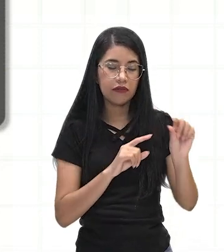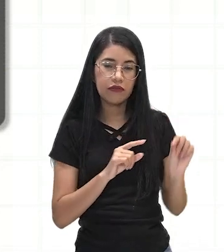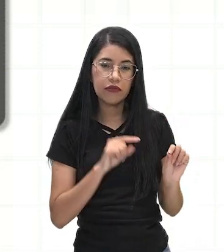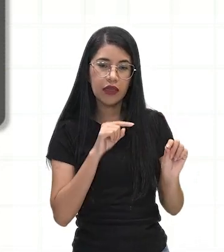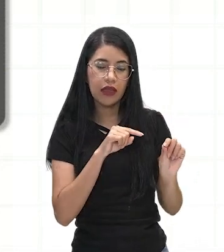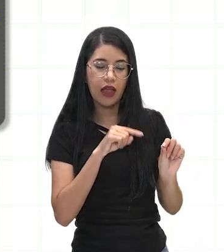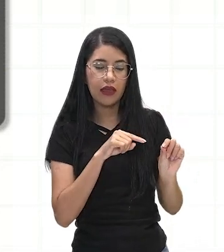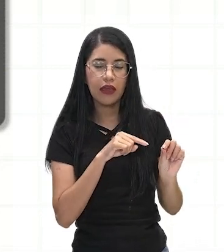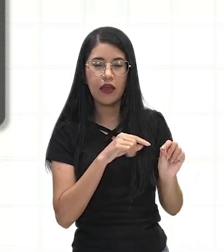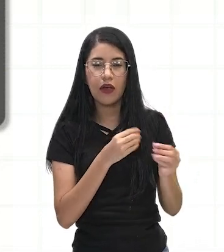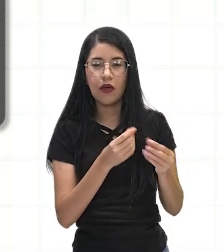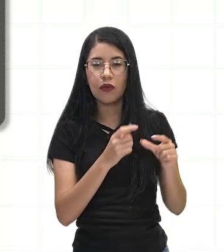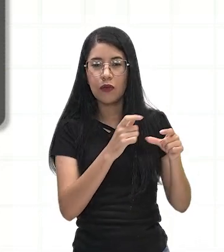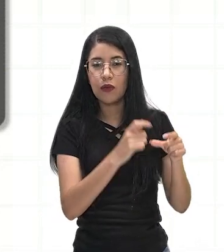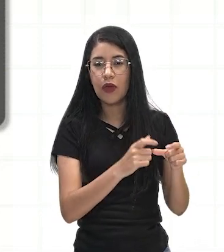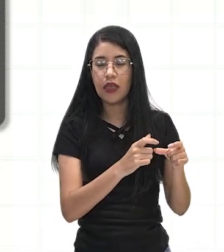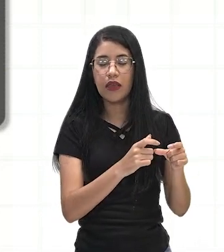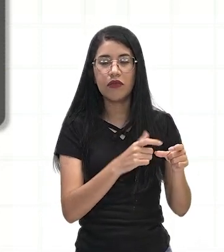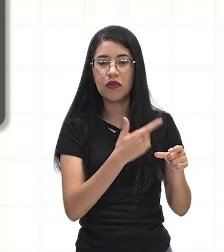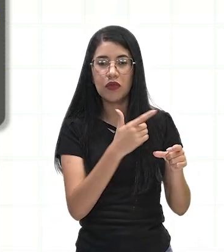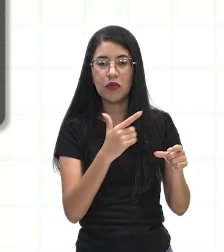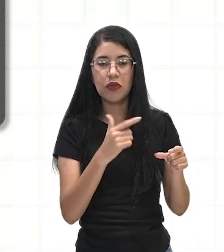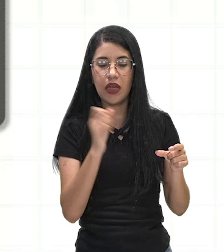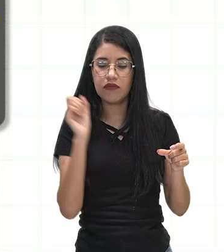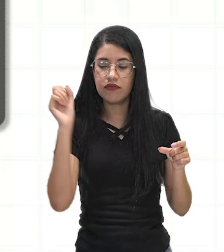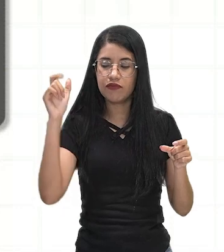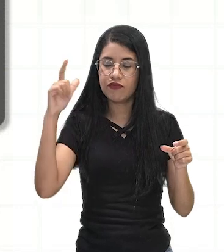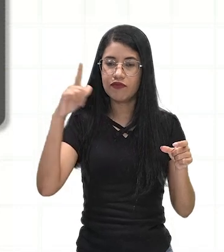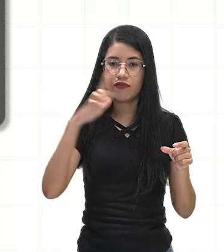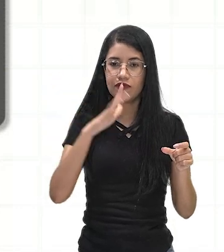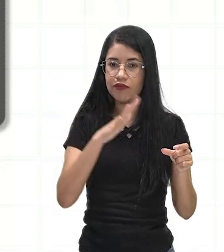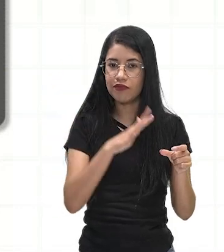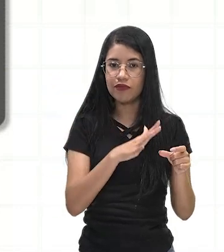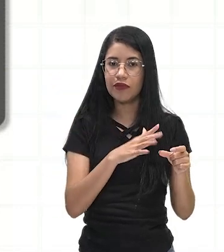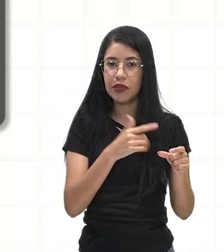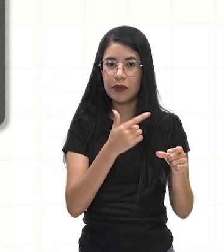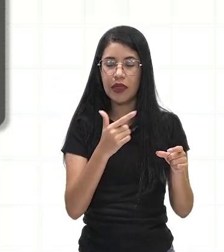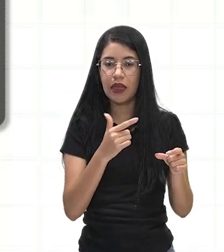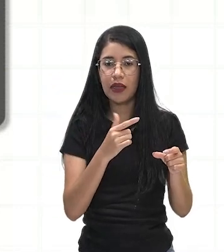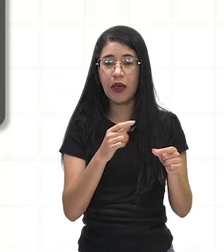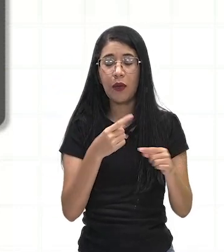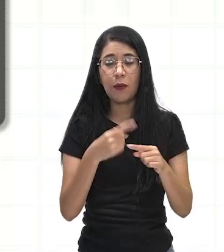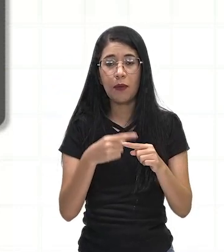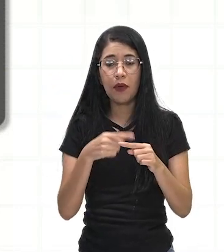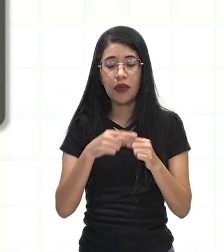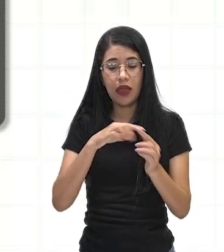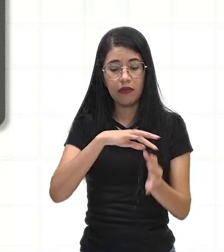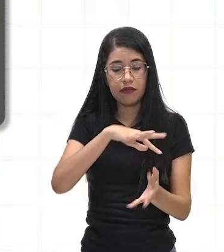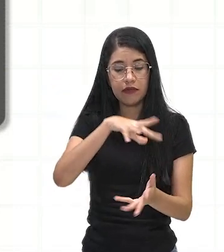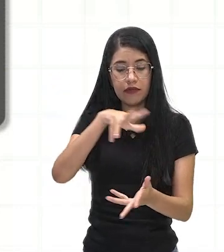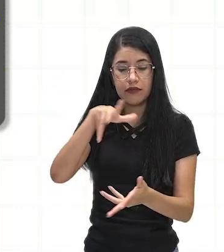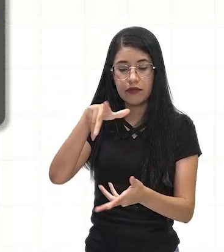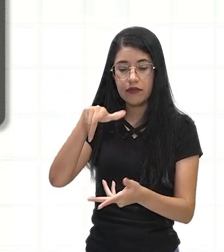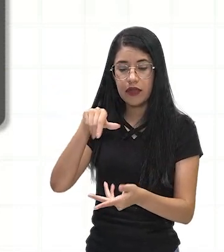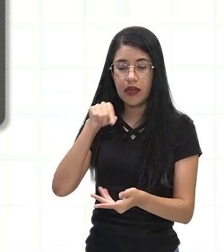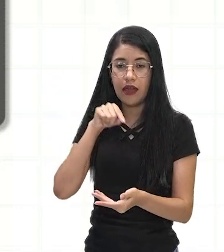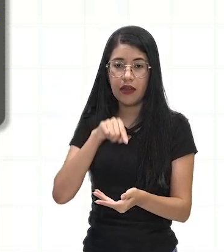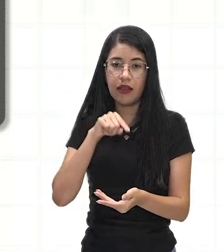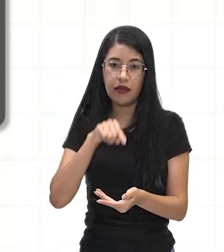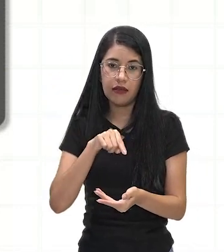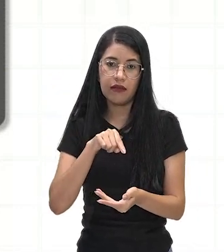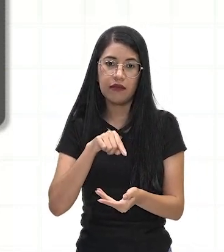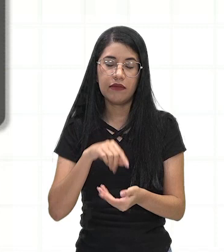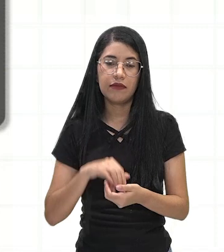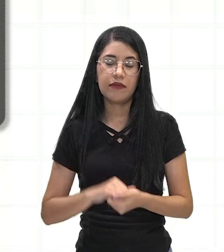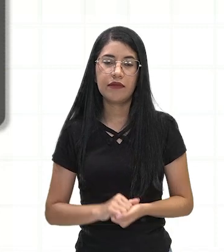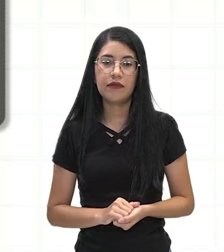numa determinada posição onde não vai receber a luz solar, porque a Terra ela ficou posicionada entre